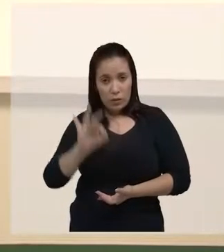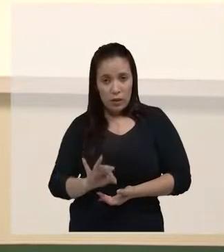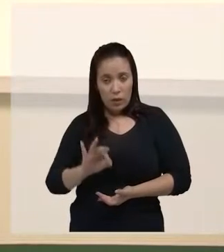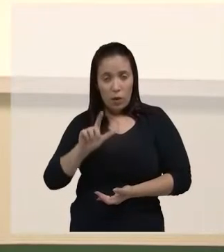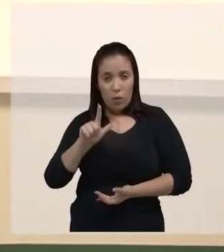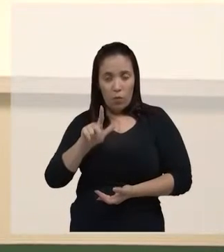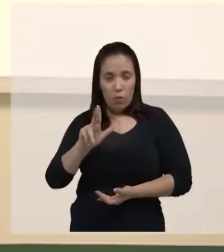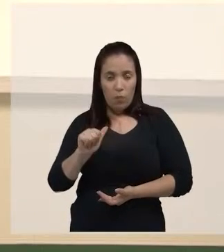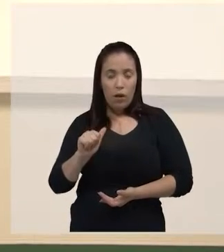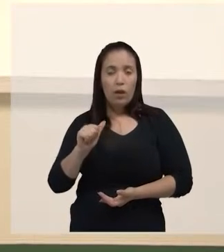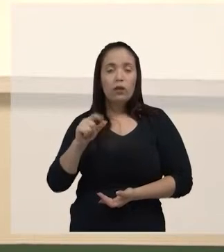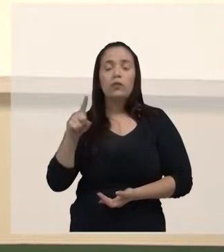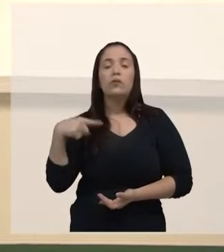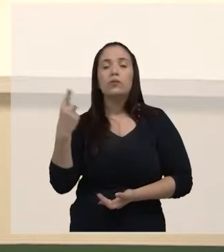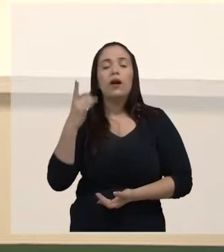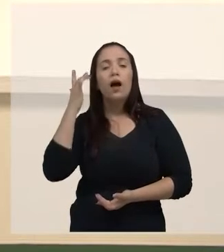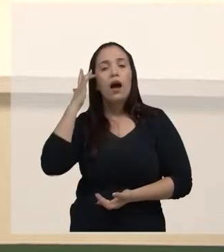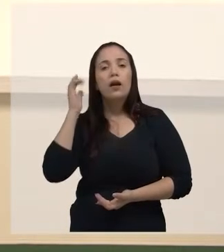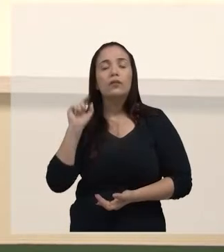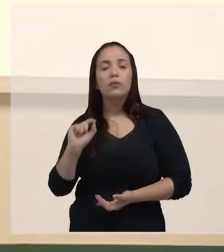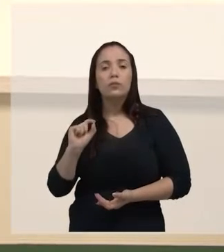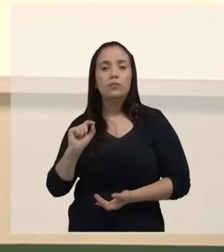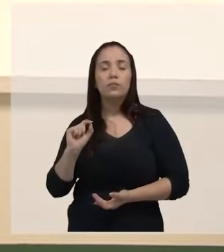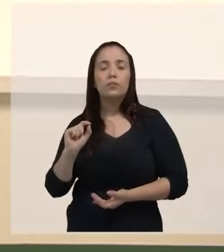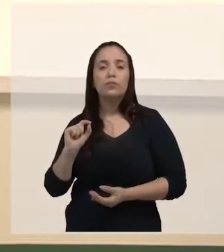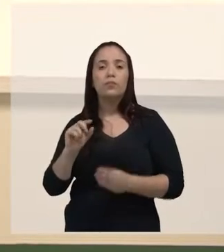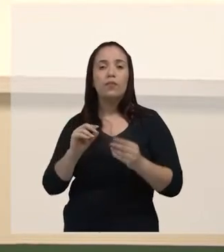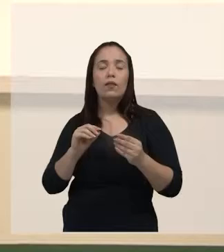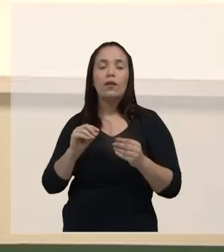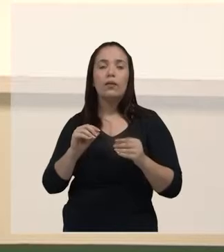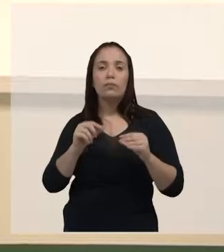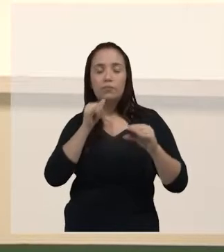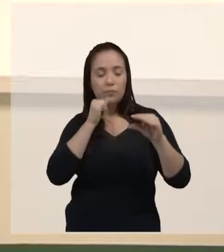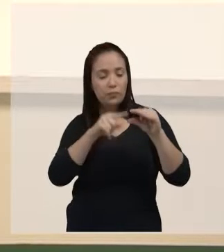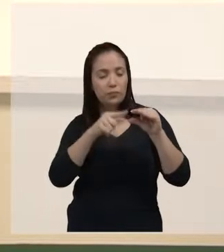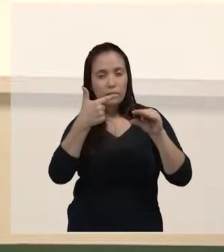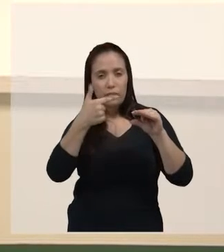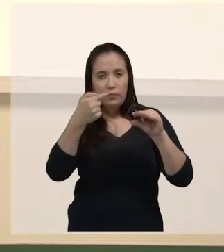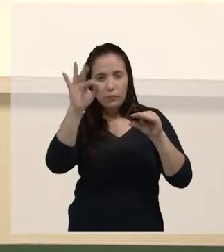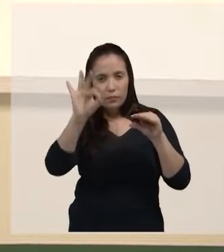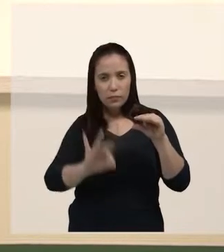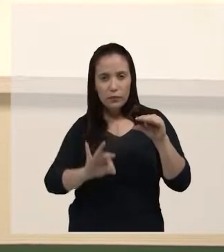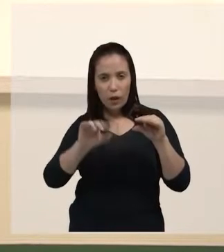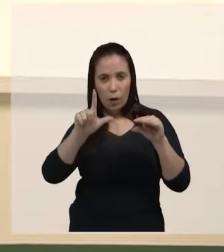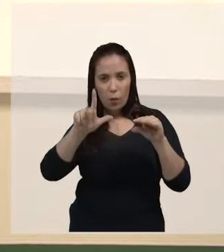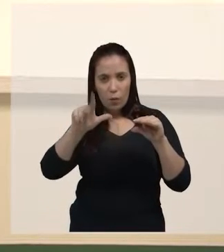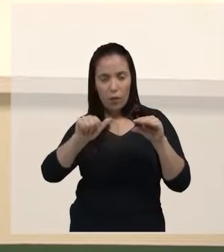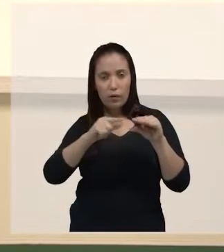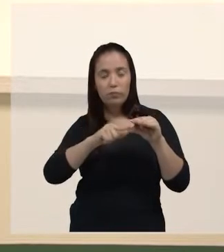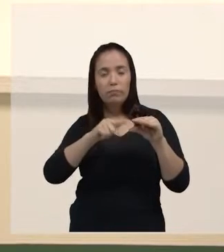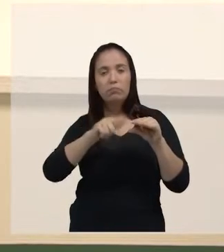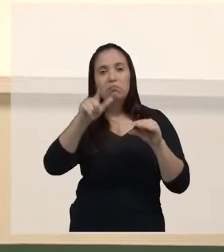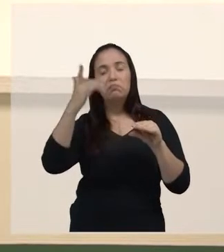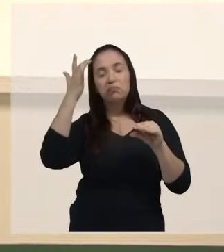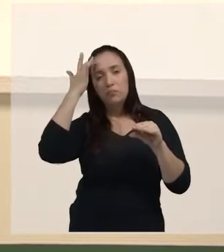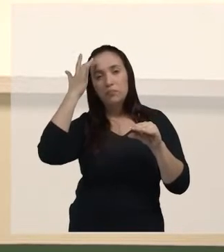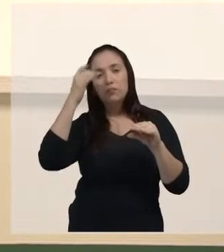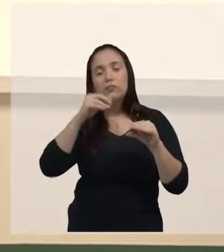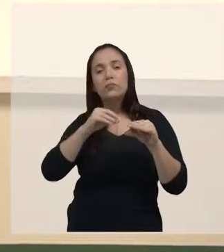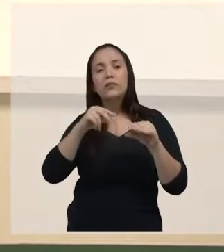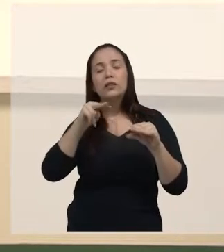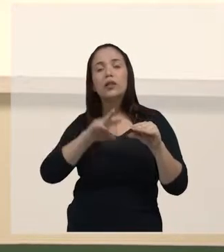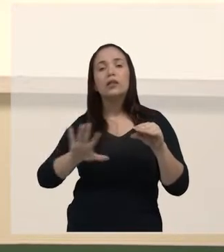gente pode botar o quê? De transferência? Não, real? não. De 27% do Lula, a gente bota o quê pro